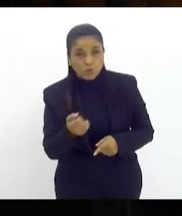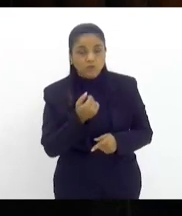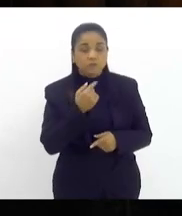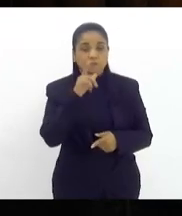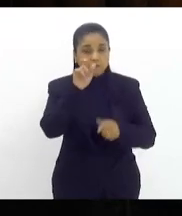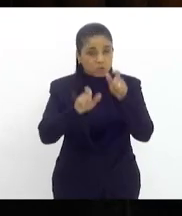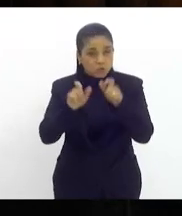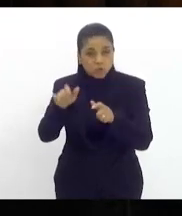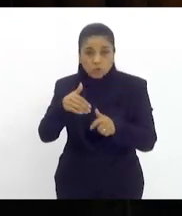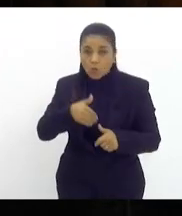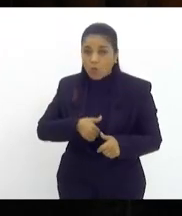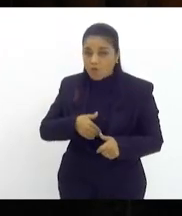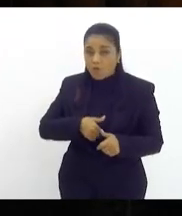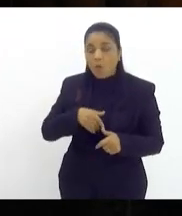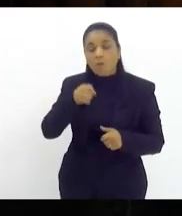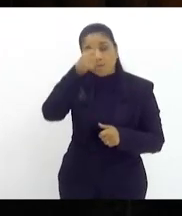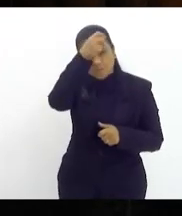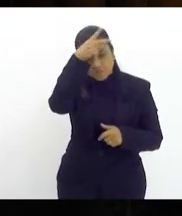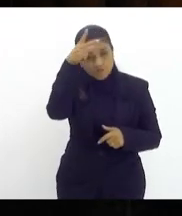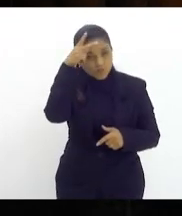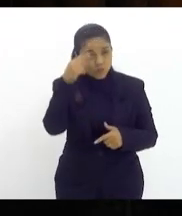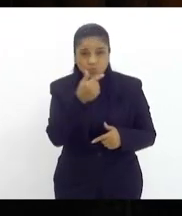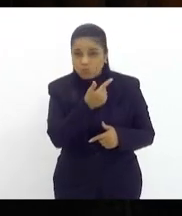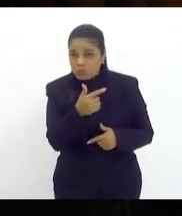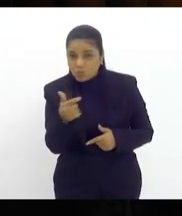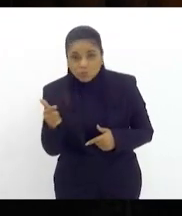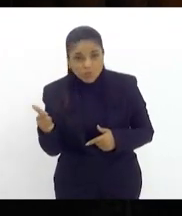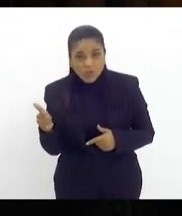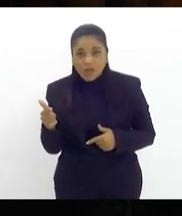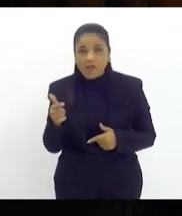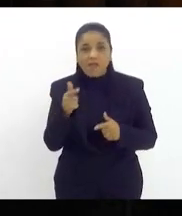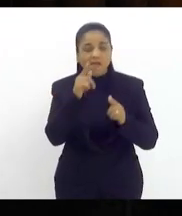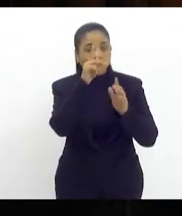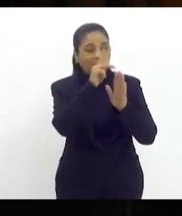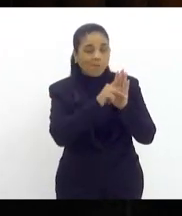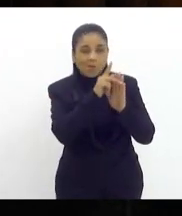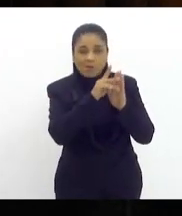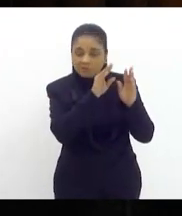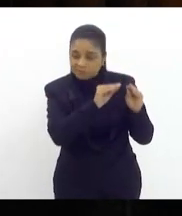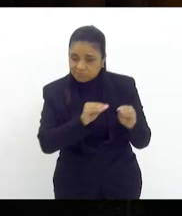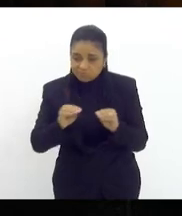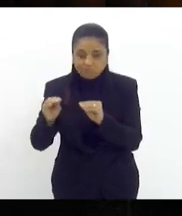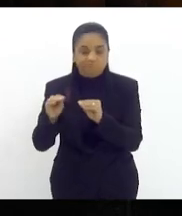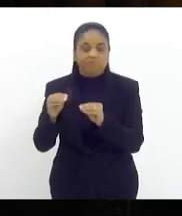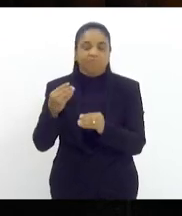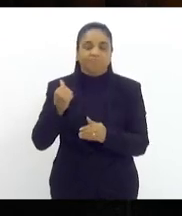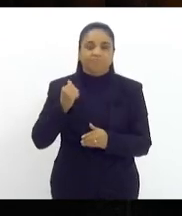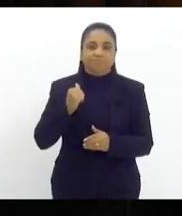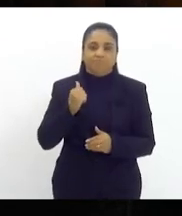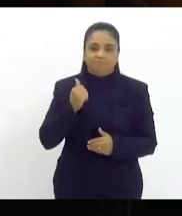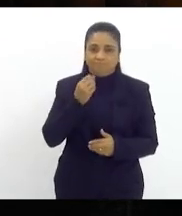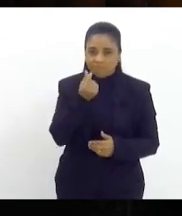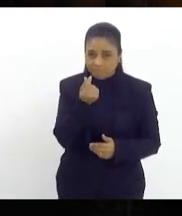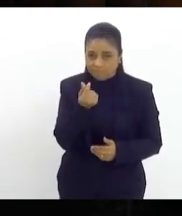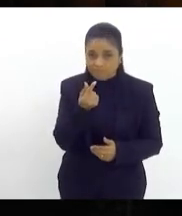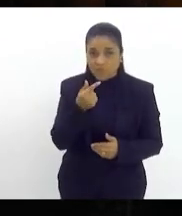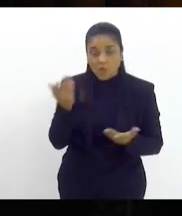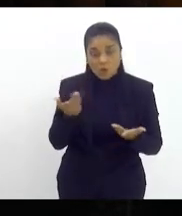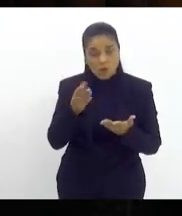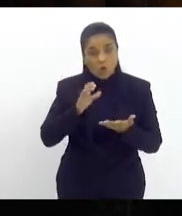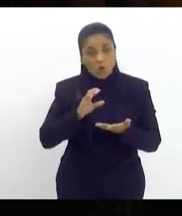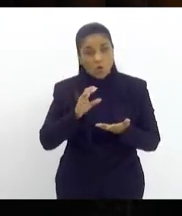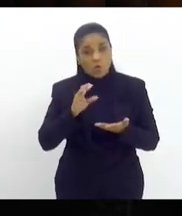percebe que muitas prefeituras não conseguem ter o seu próprio programa de transferência de renda e por mais que agora a gente tenha um governo federal que